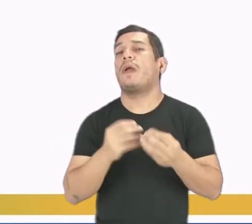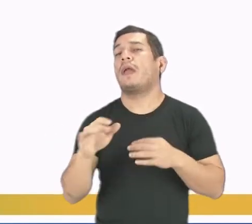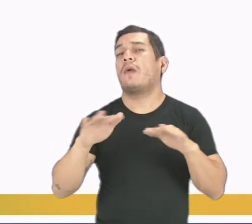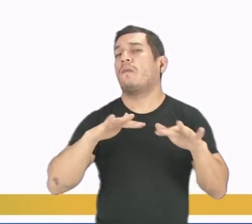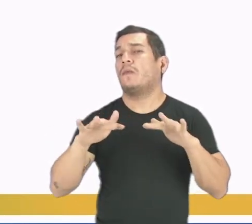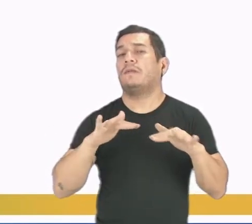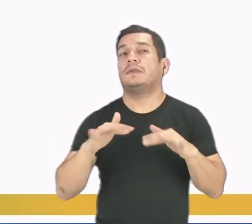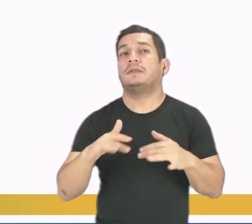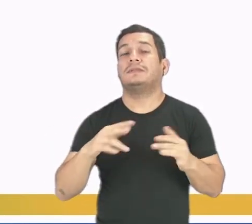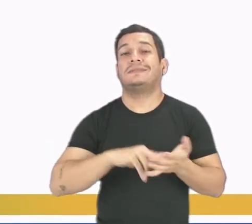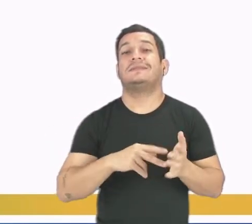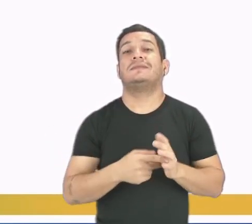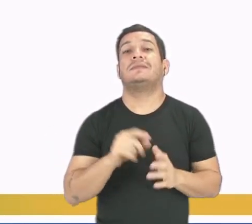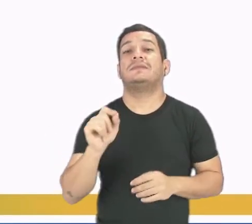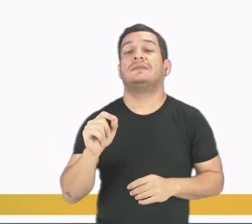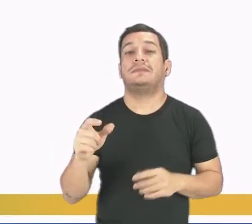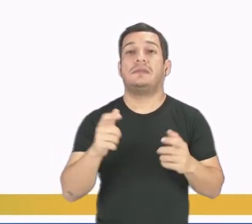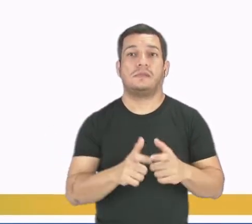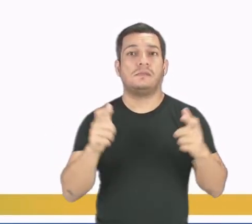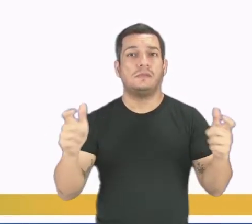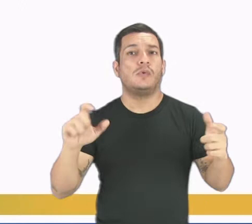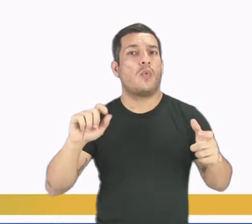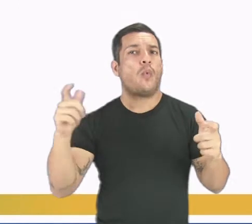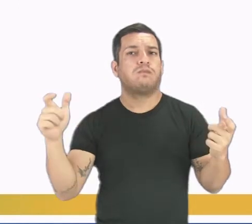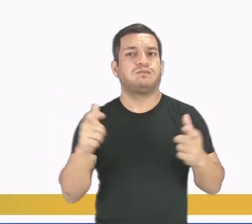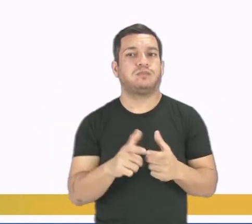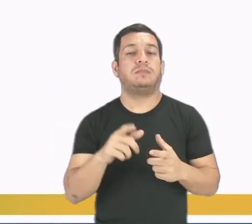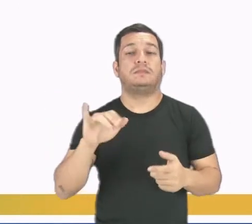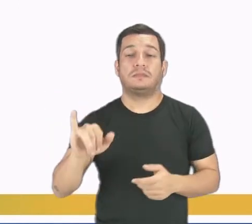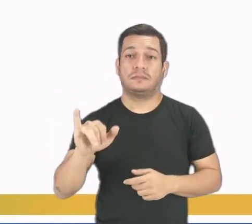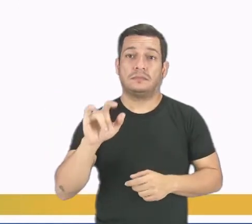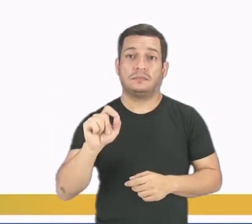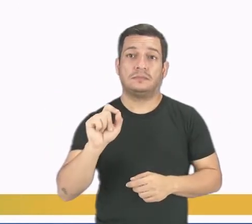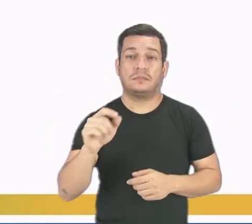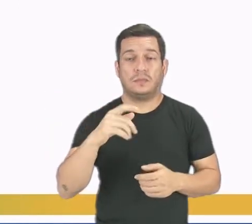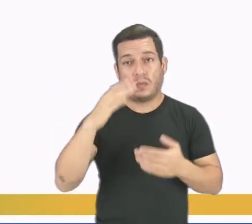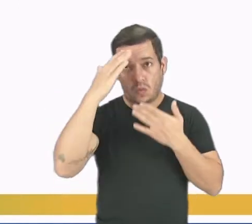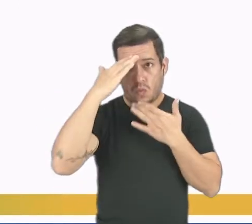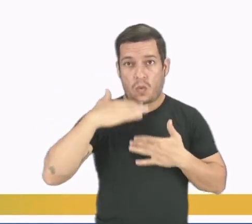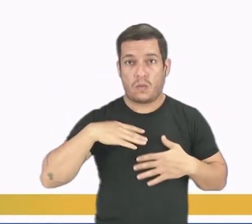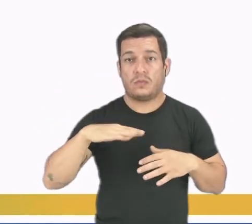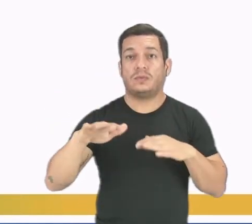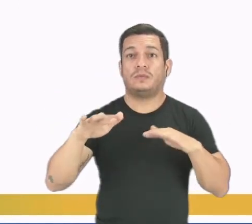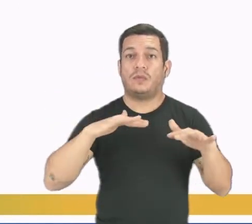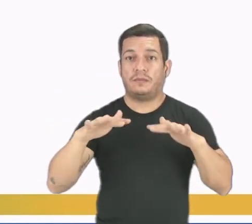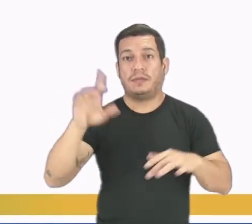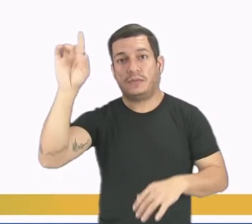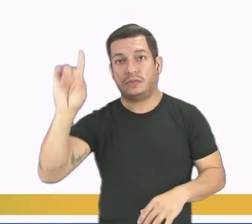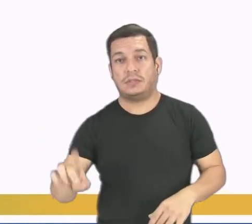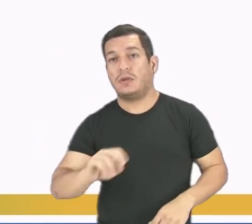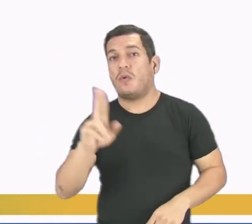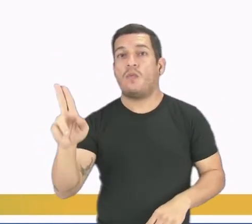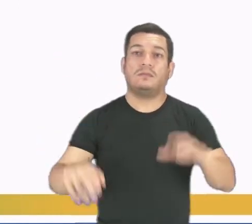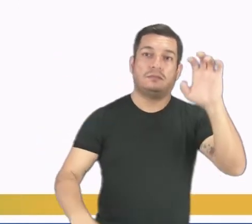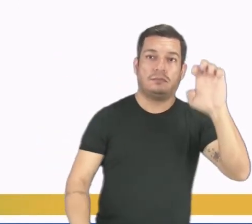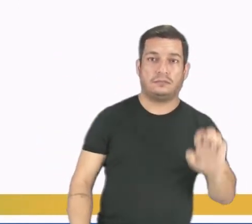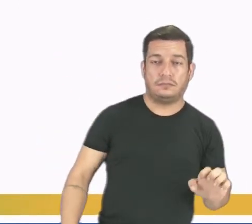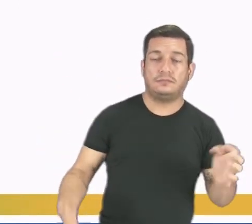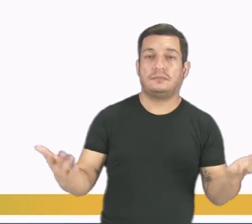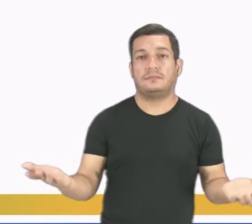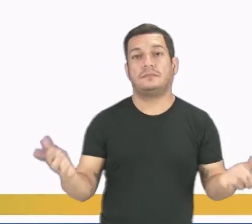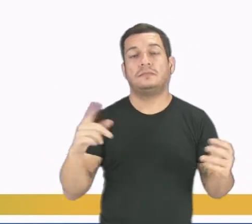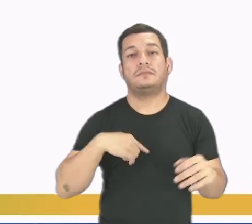nós temos uma força paralela ao braço. Paralela ao braço, então, nós teríamos o quê? Um momento